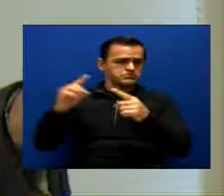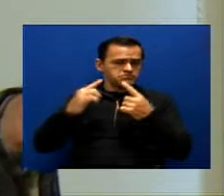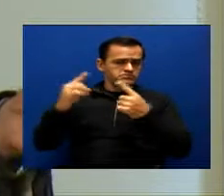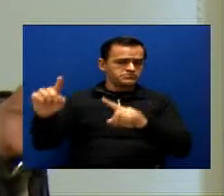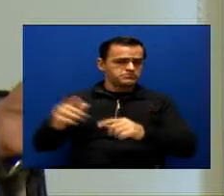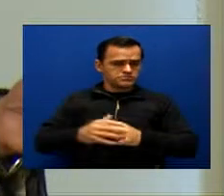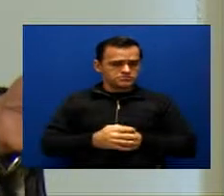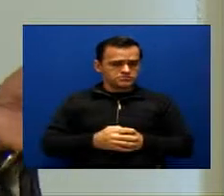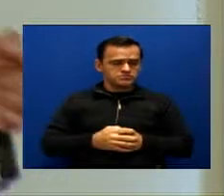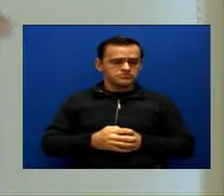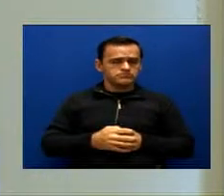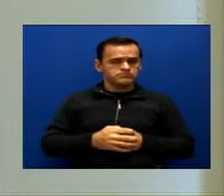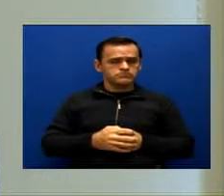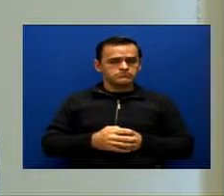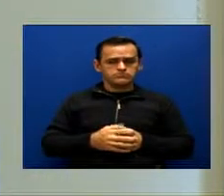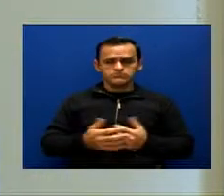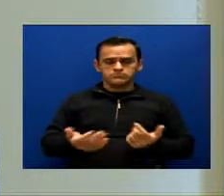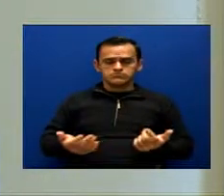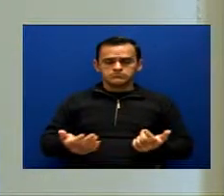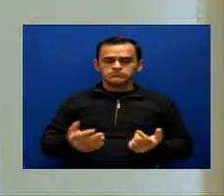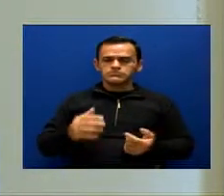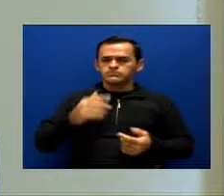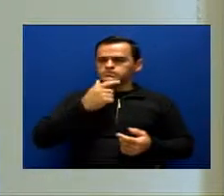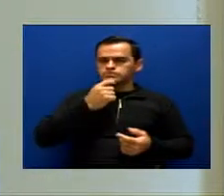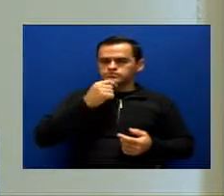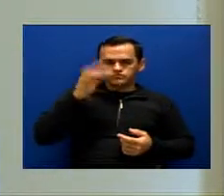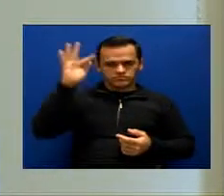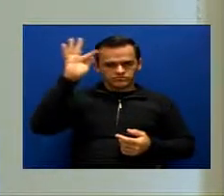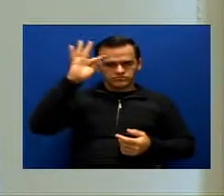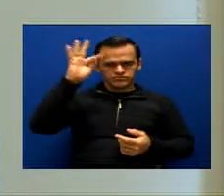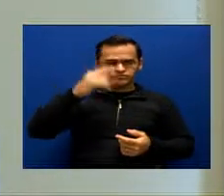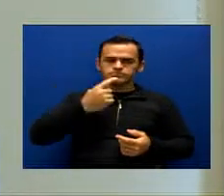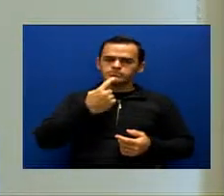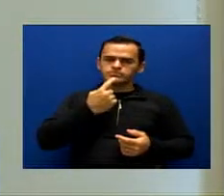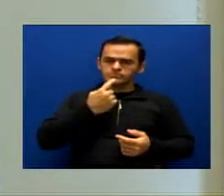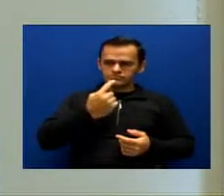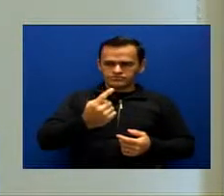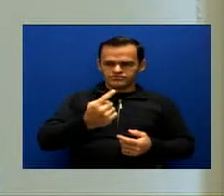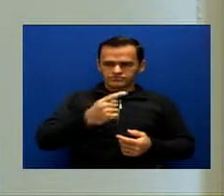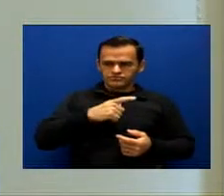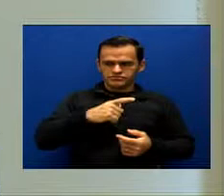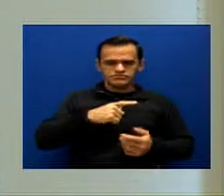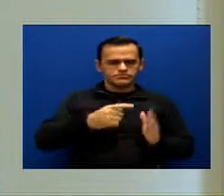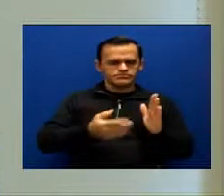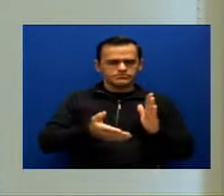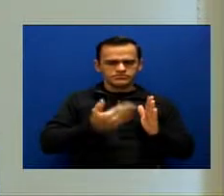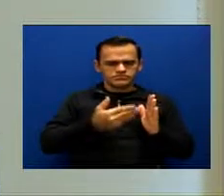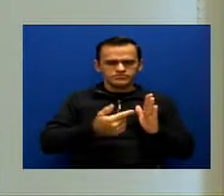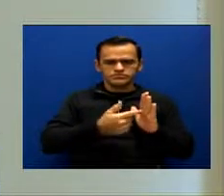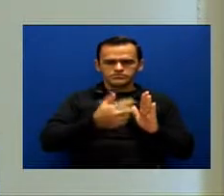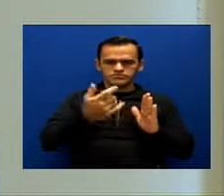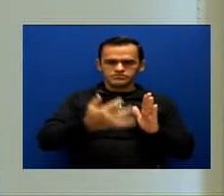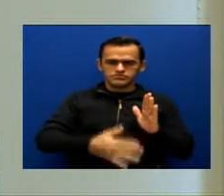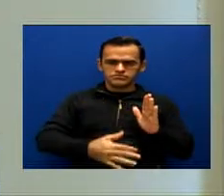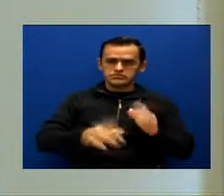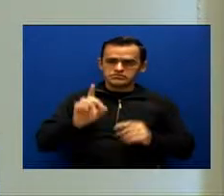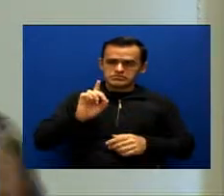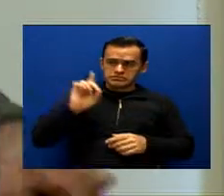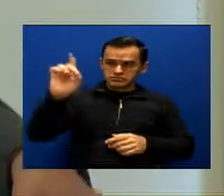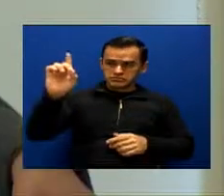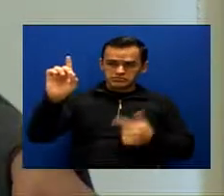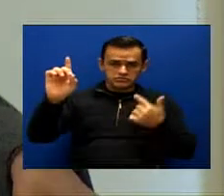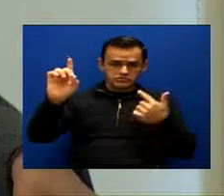acabou. O filósofo Pondé disse, ele fez um artigo que ele disse assim, sem Deus tudo